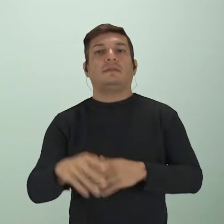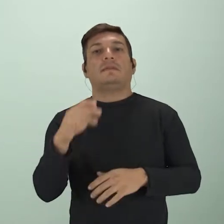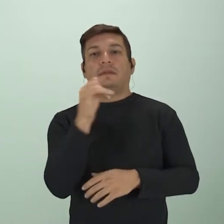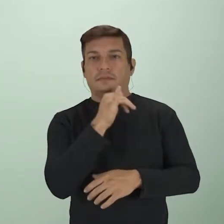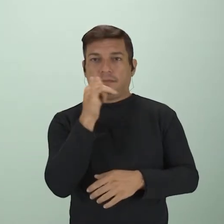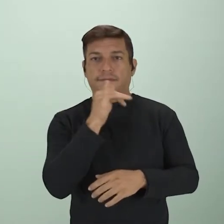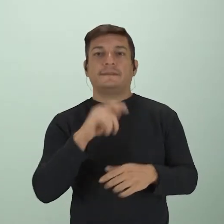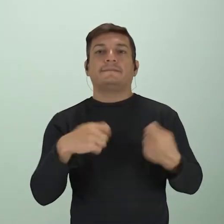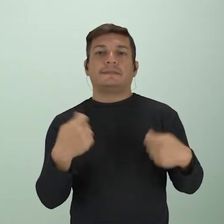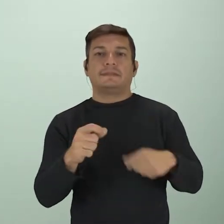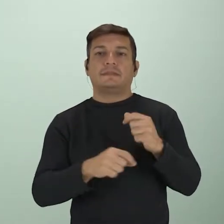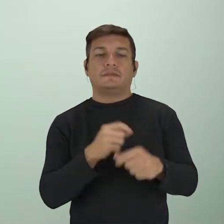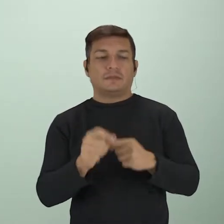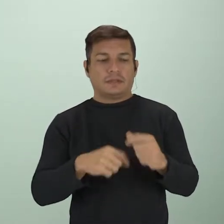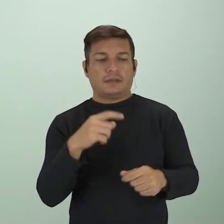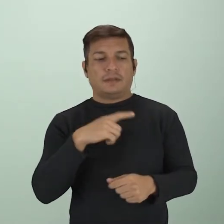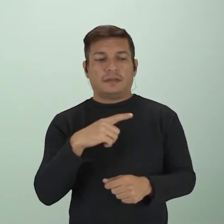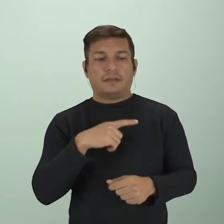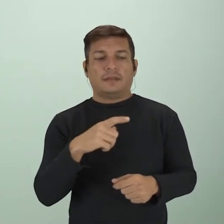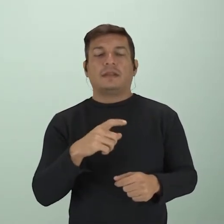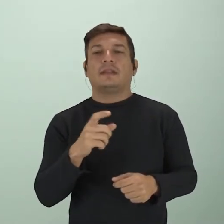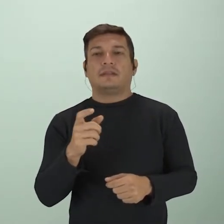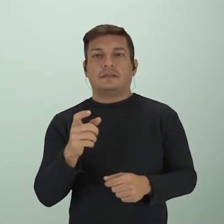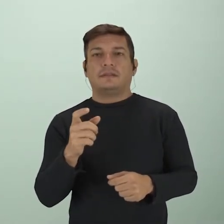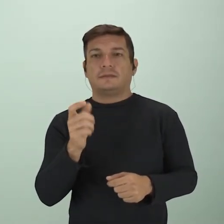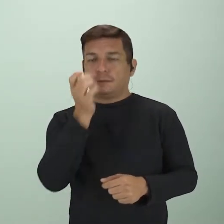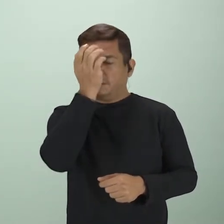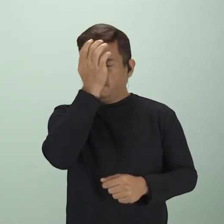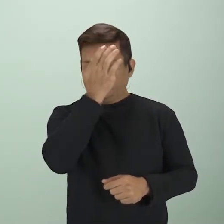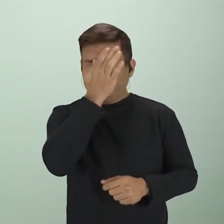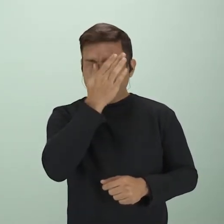era necessário combater esse crescimento.